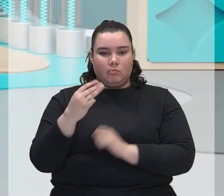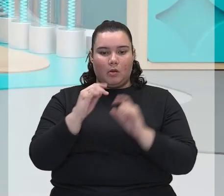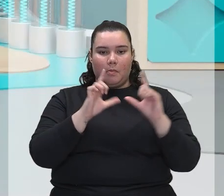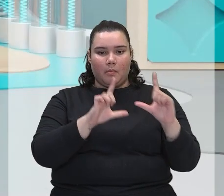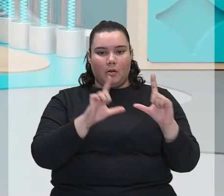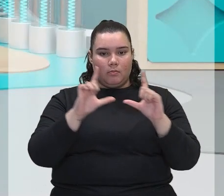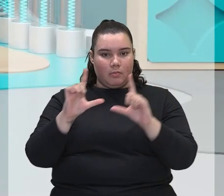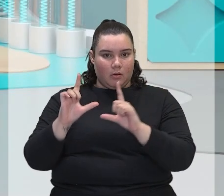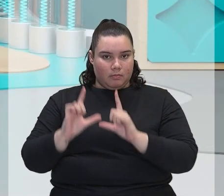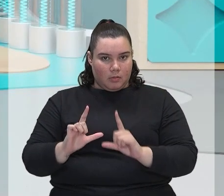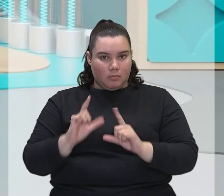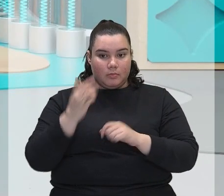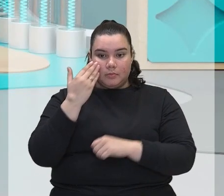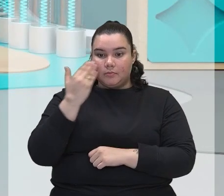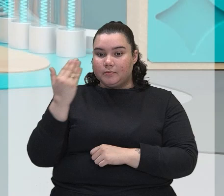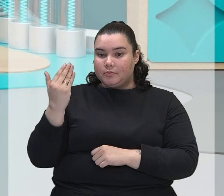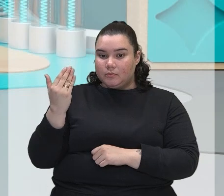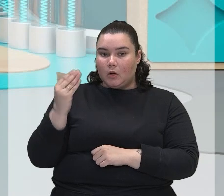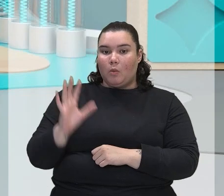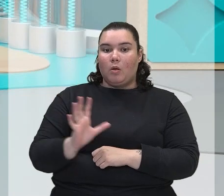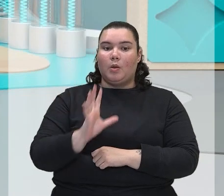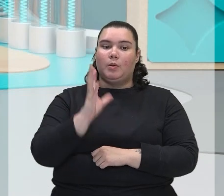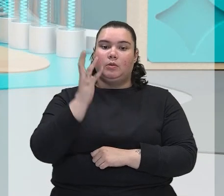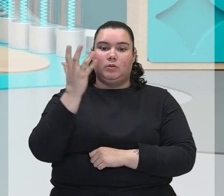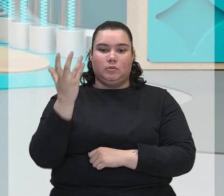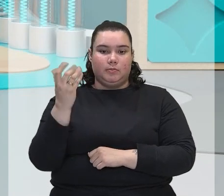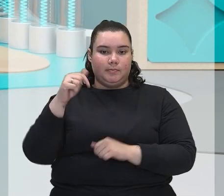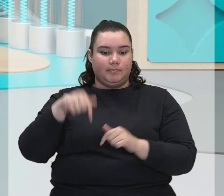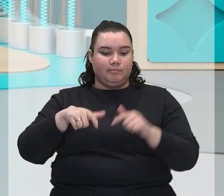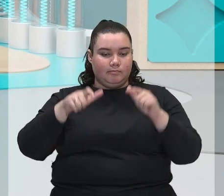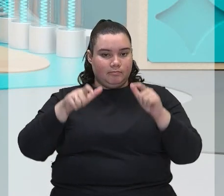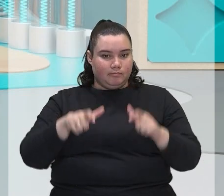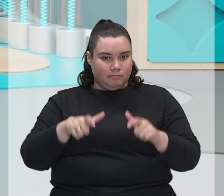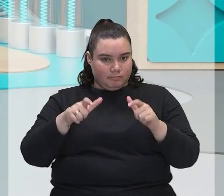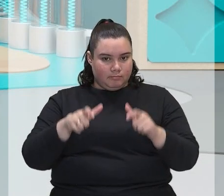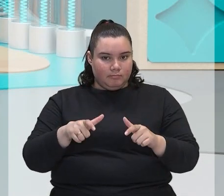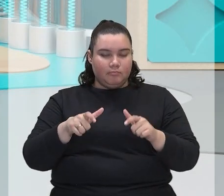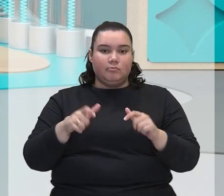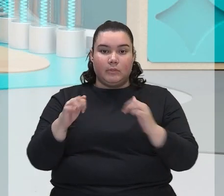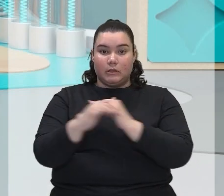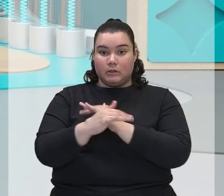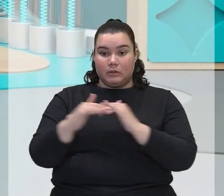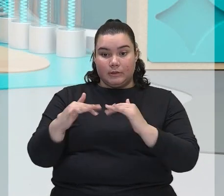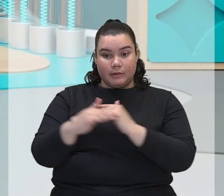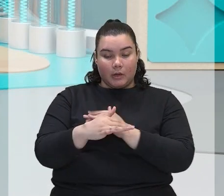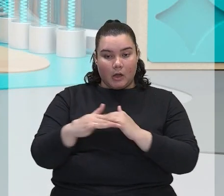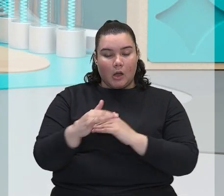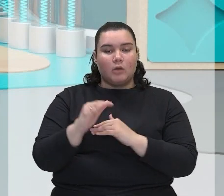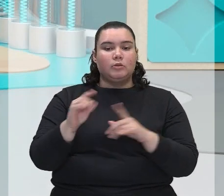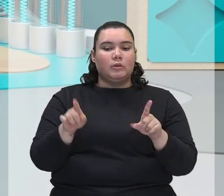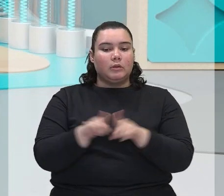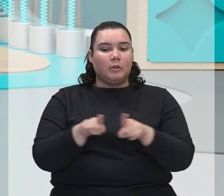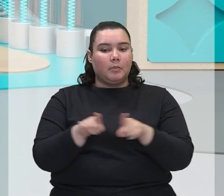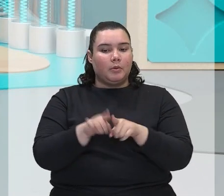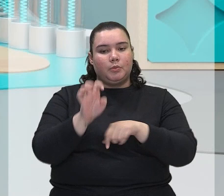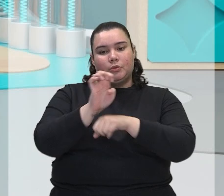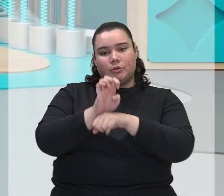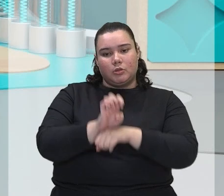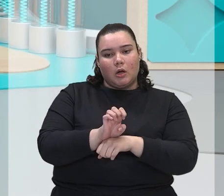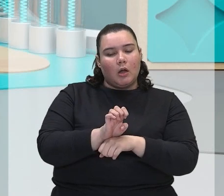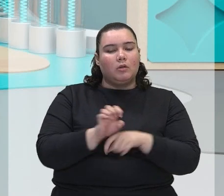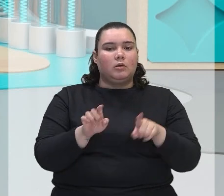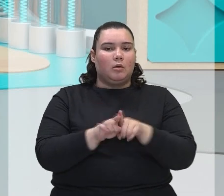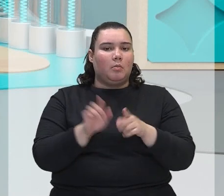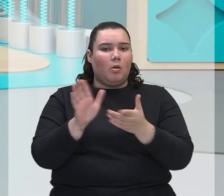um fato, a um evento ocorrido aqui, não é, na nossa cidade, no nosso estado, né, e em